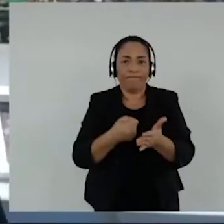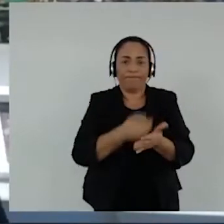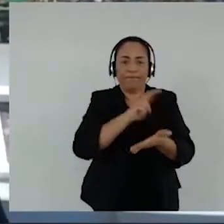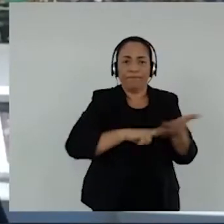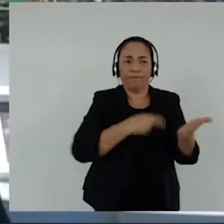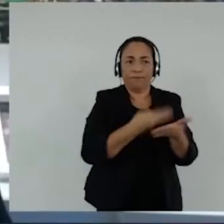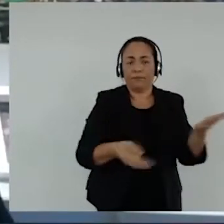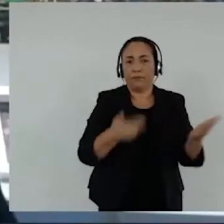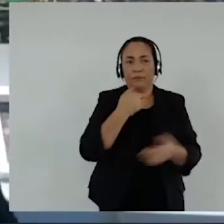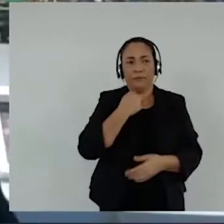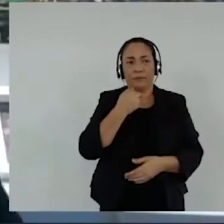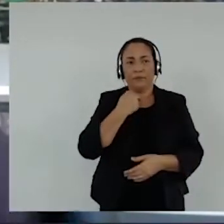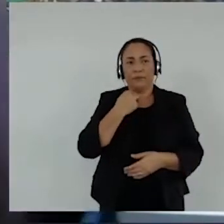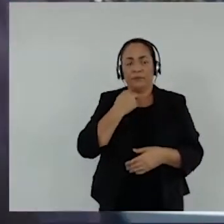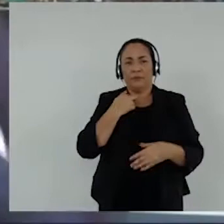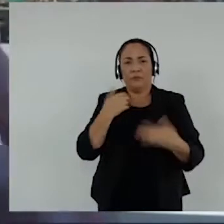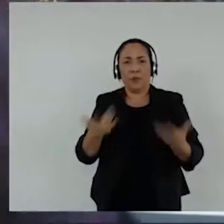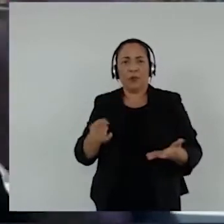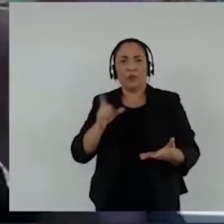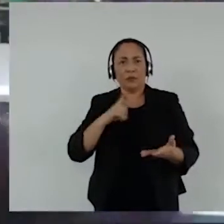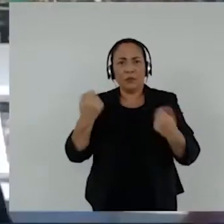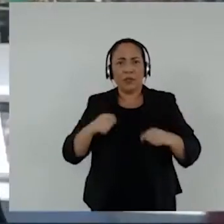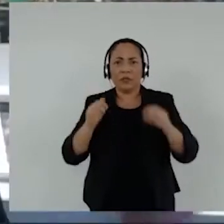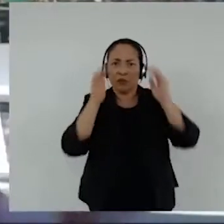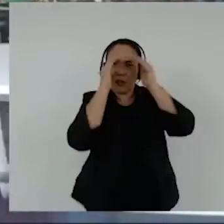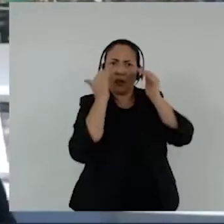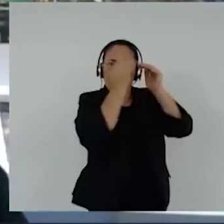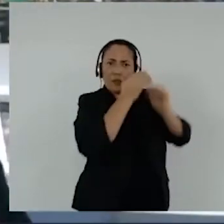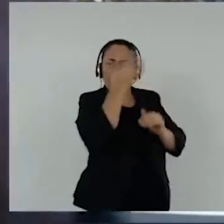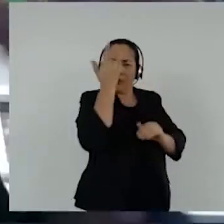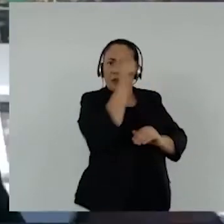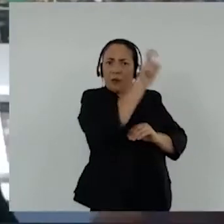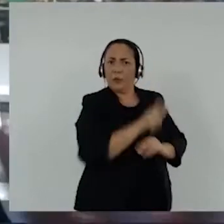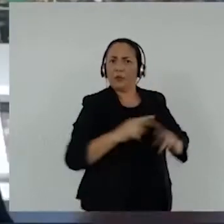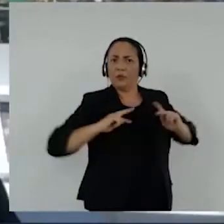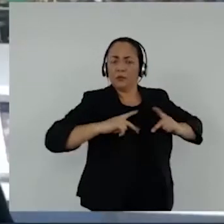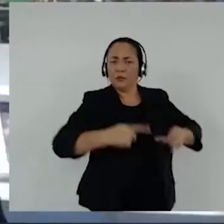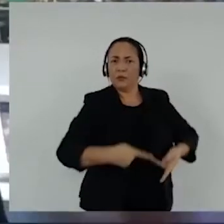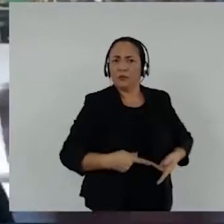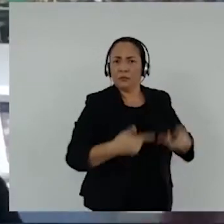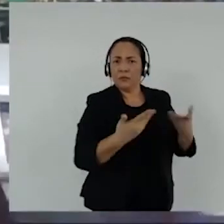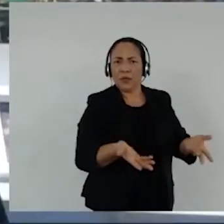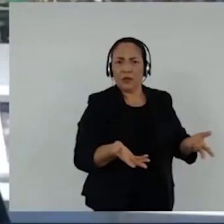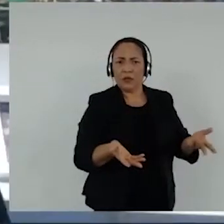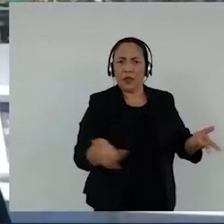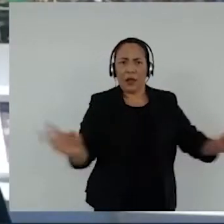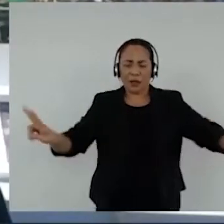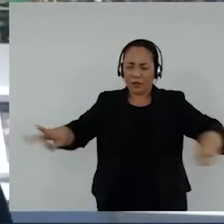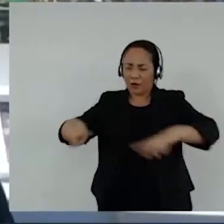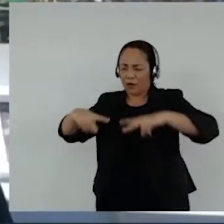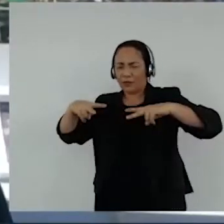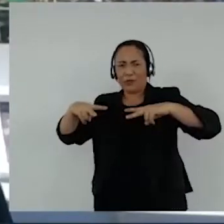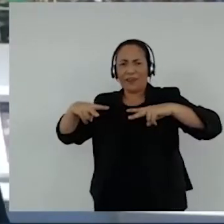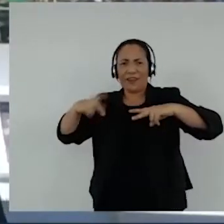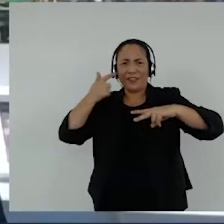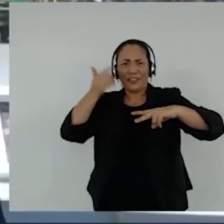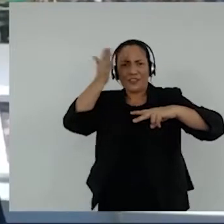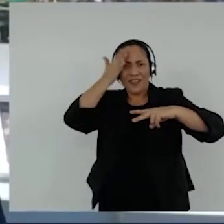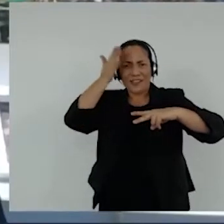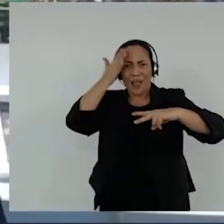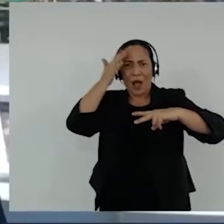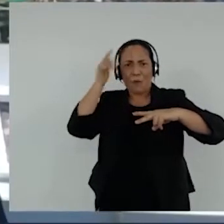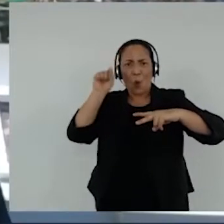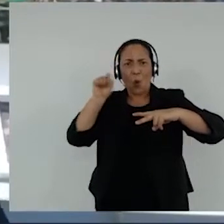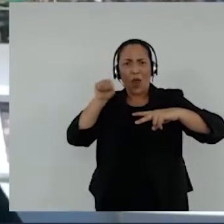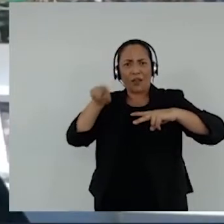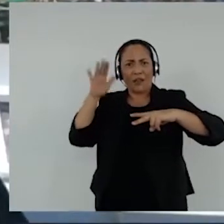Há elementos humanísticos num tribunal do júri que só uma troca de olhar presencial revela. E a defesa pode estar